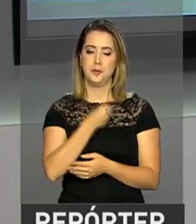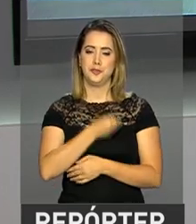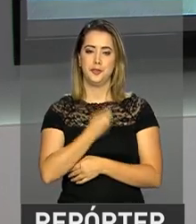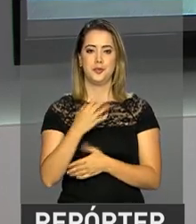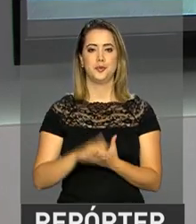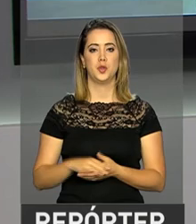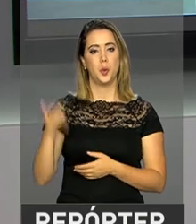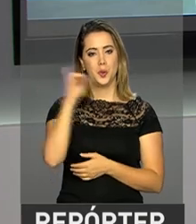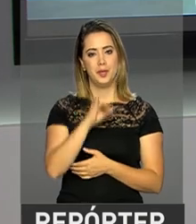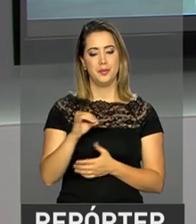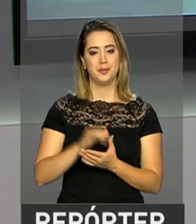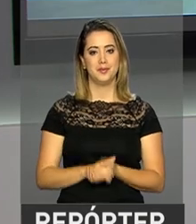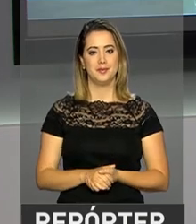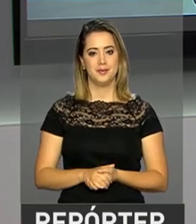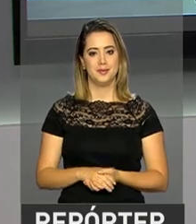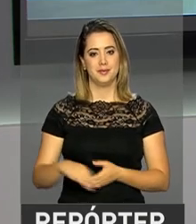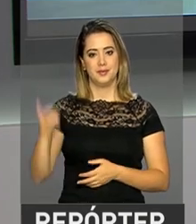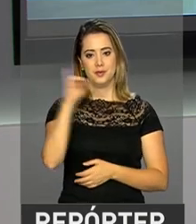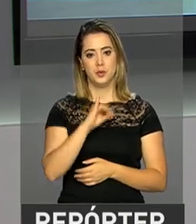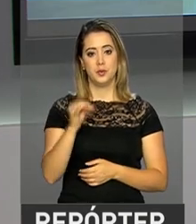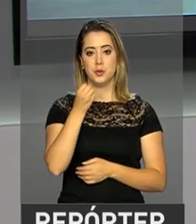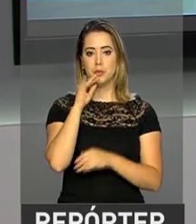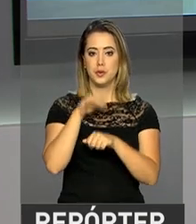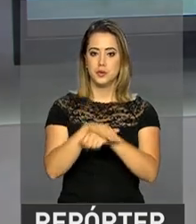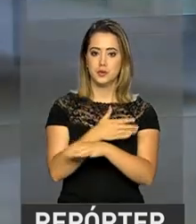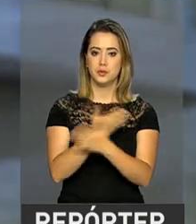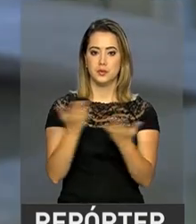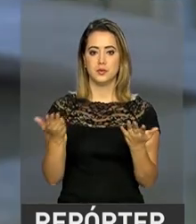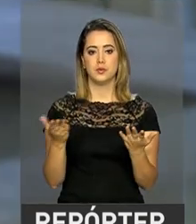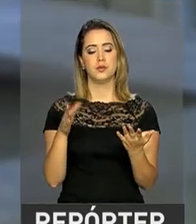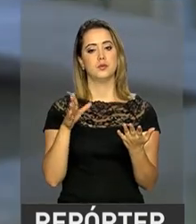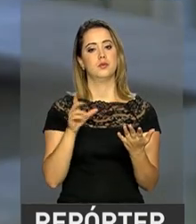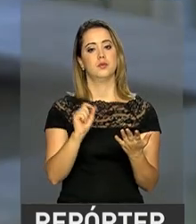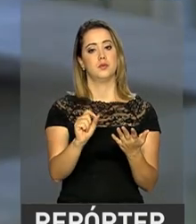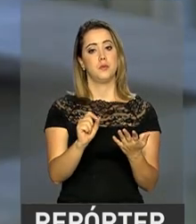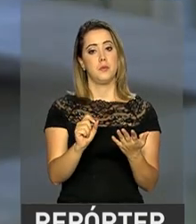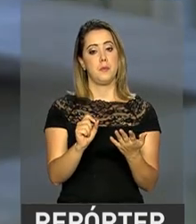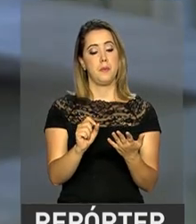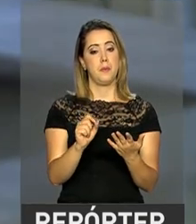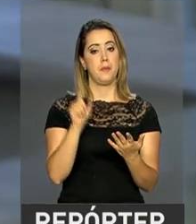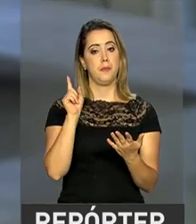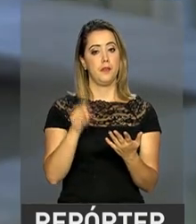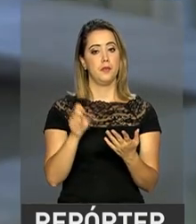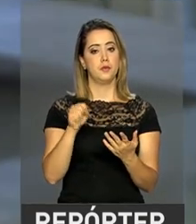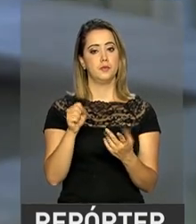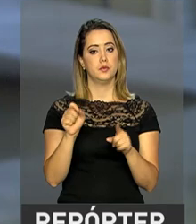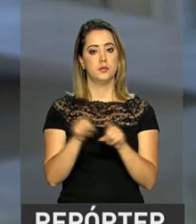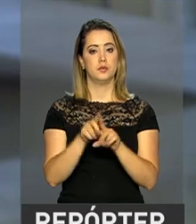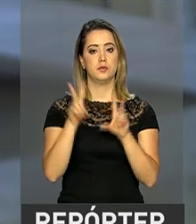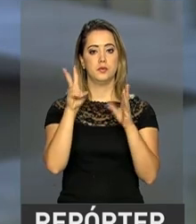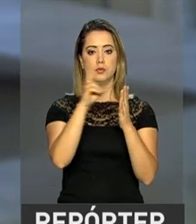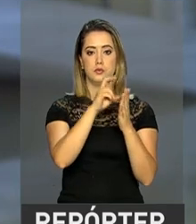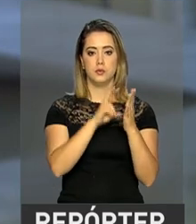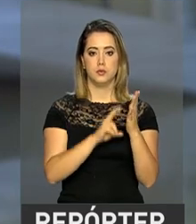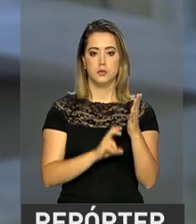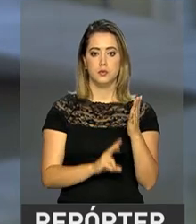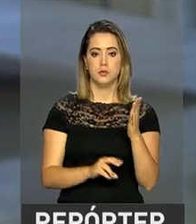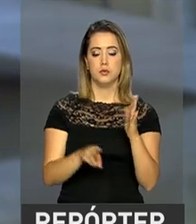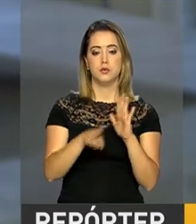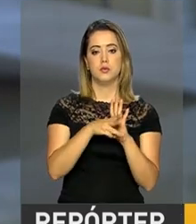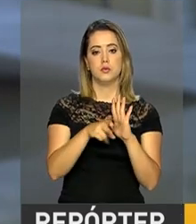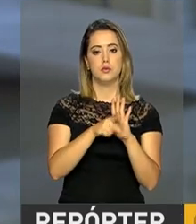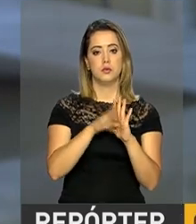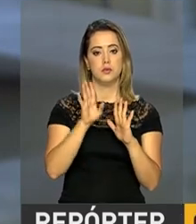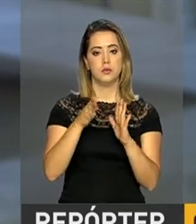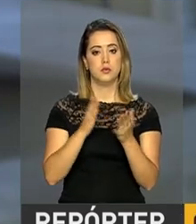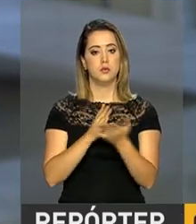Olá, Gabi. Olá, Lilian, boa noite. Uma boa noite a todos. É isso mesmo, o texto base da medida provisória